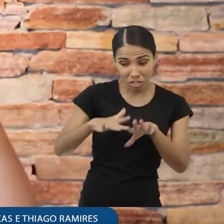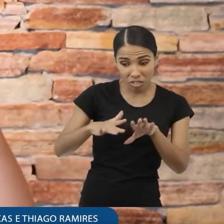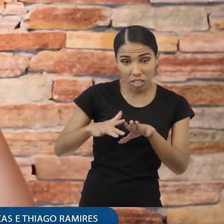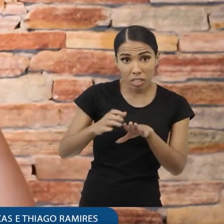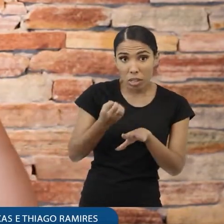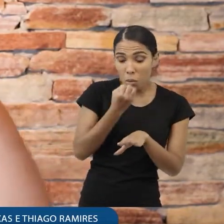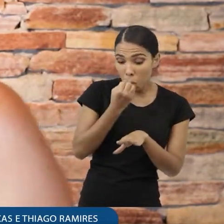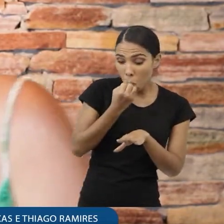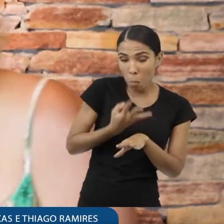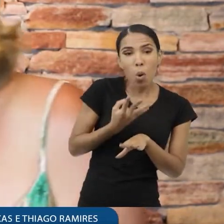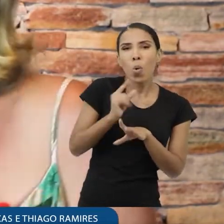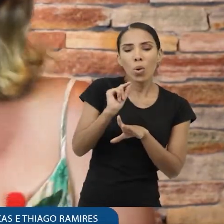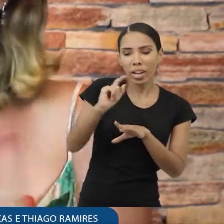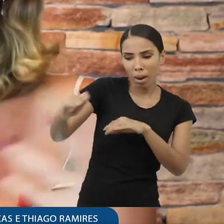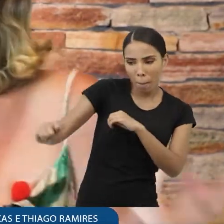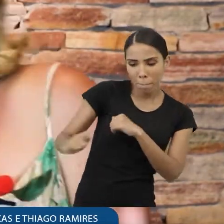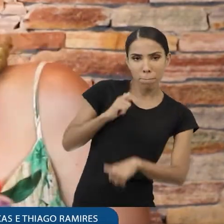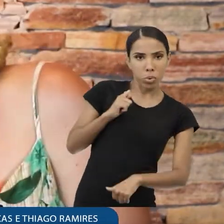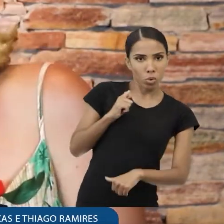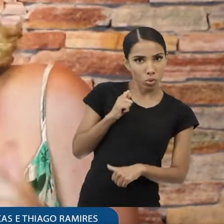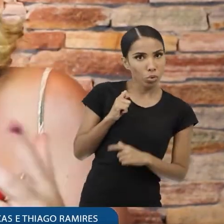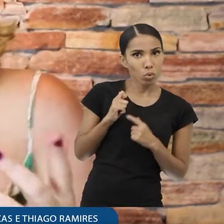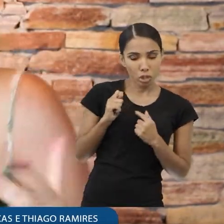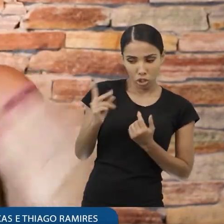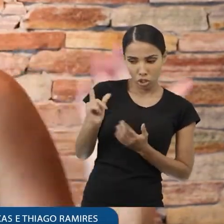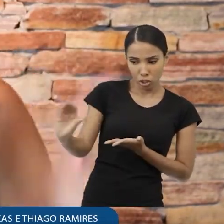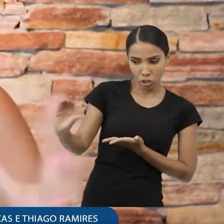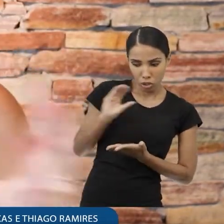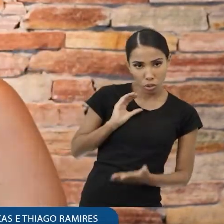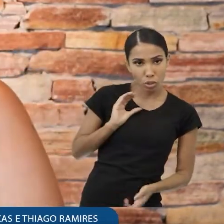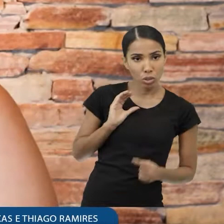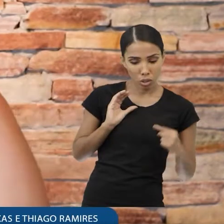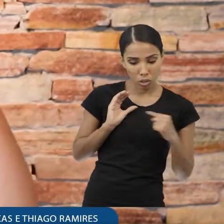de um produto cultural, ela é considerada, por exemplo,